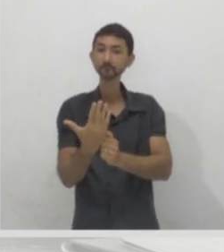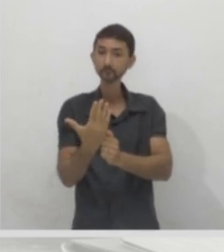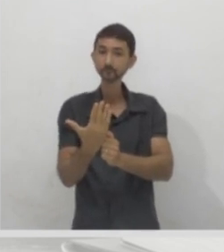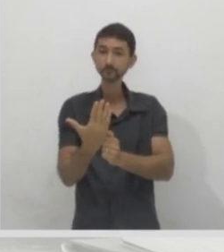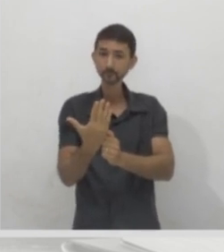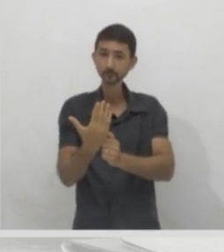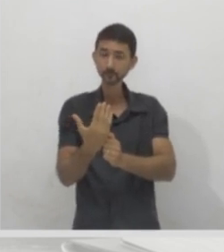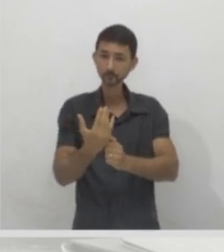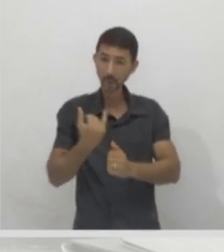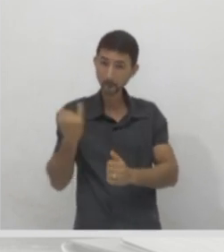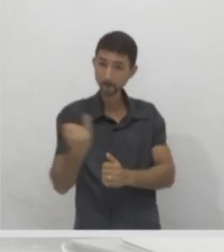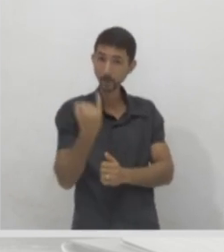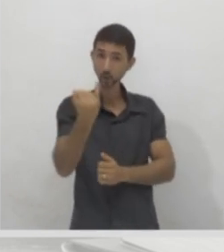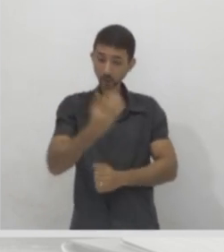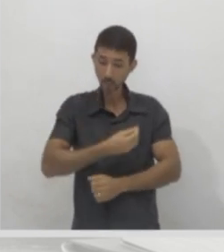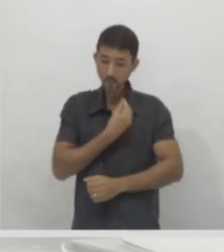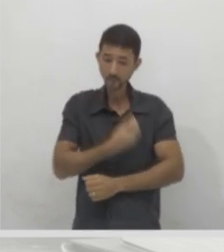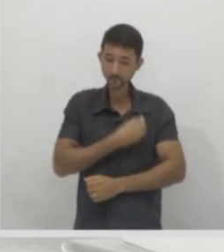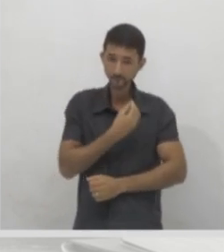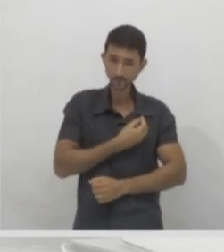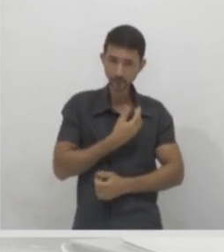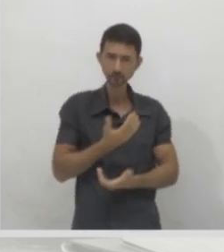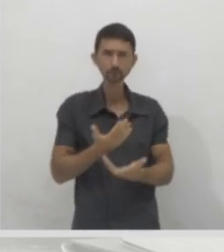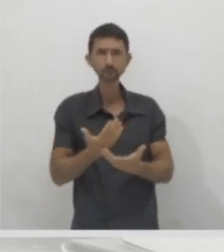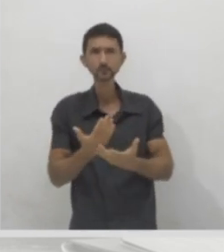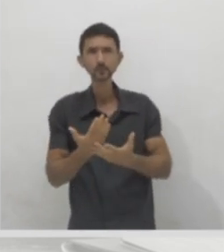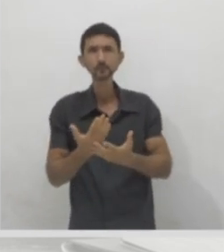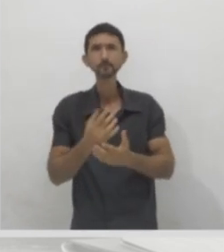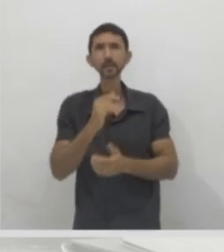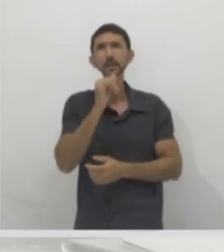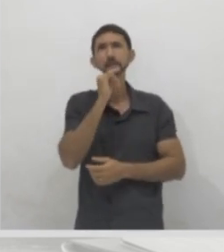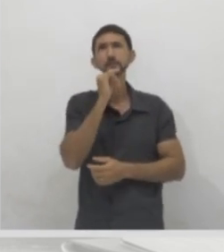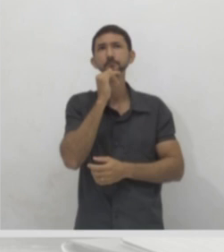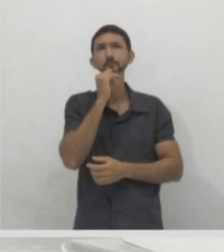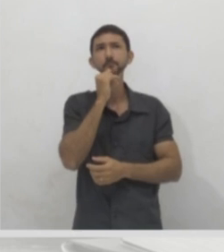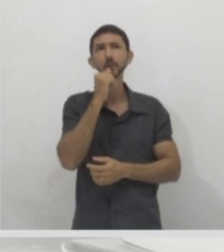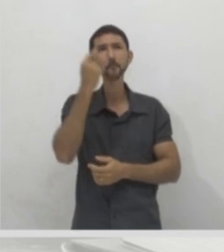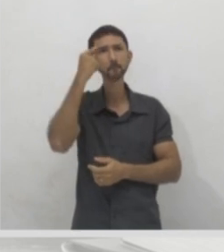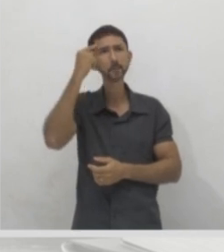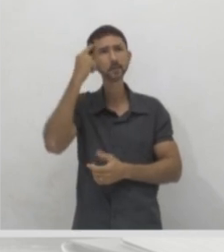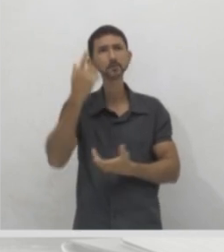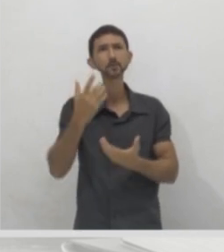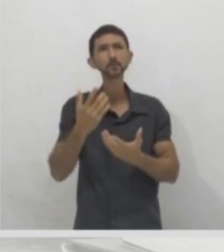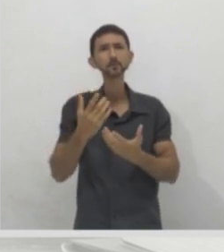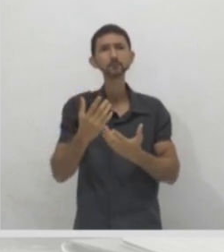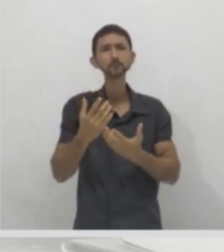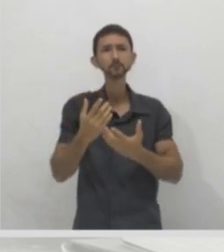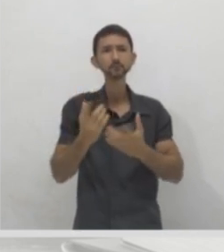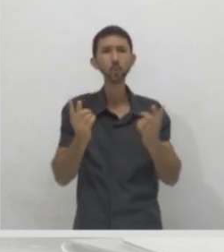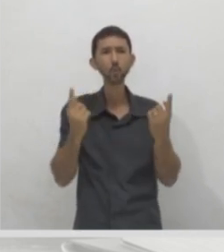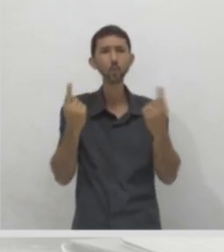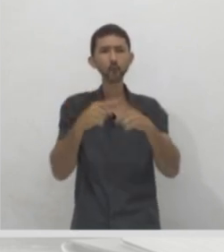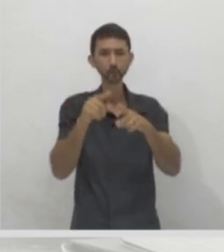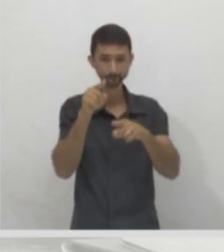ser humano. Por quê? Aí você pode fazer um exercício de imaginação. Eu vou te